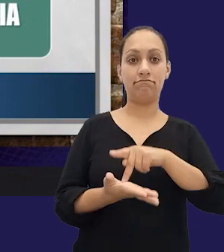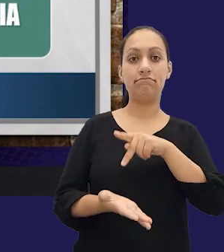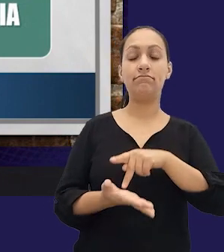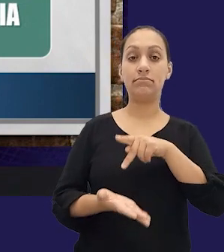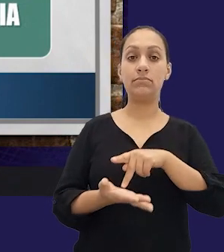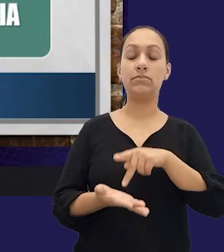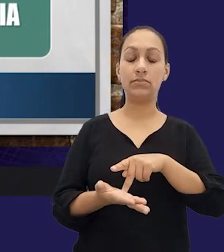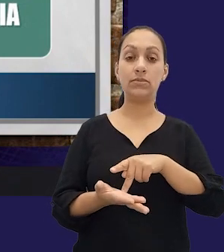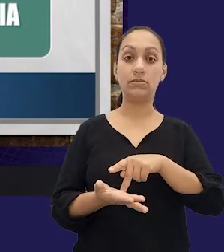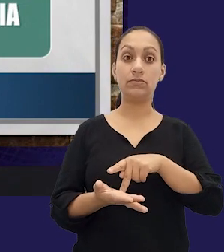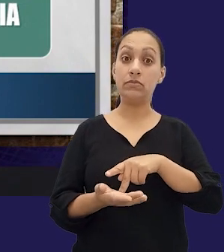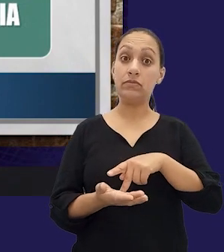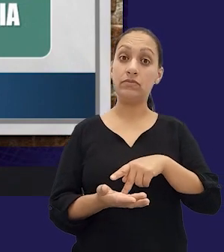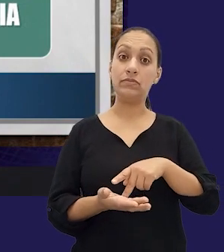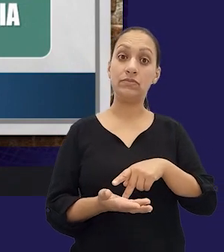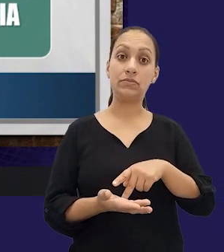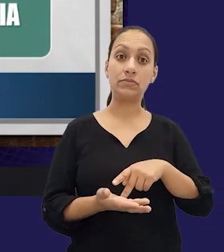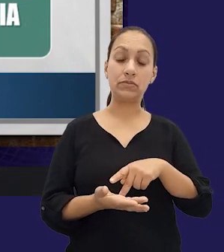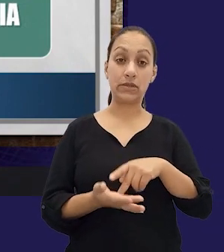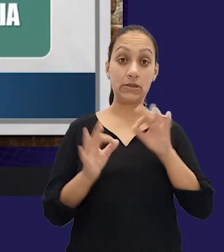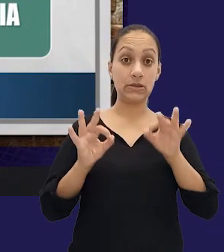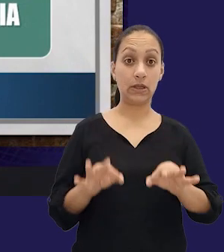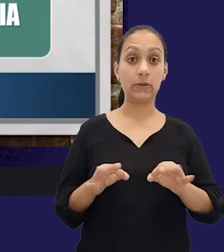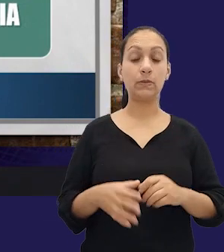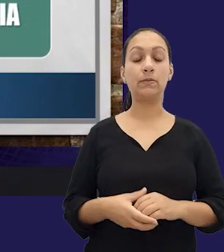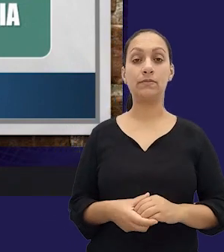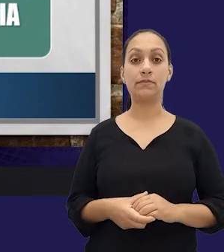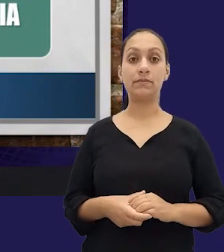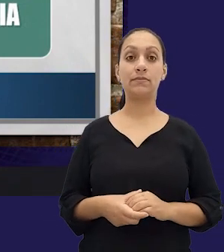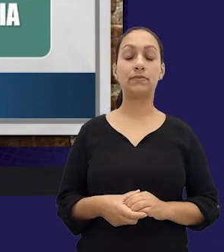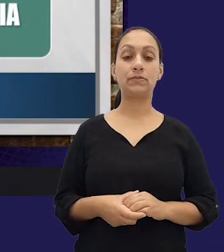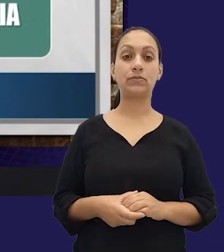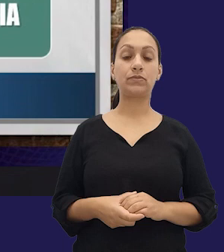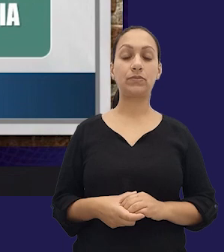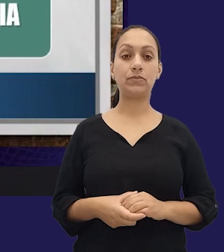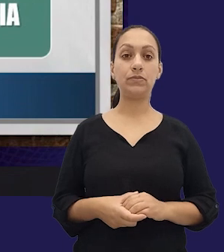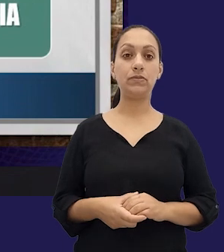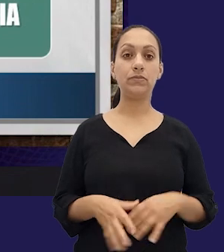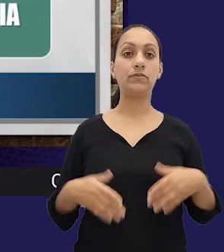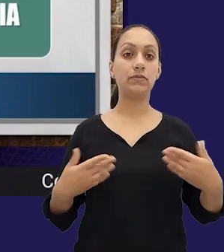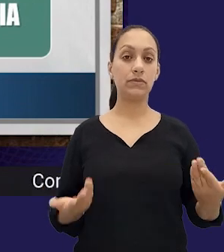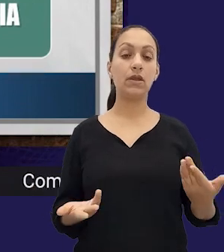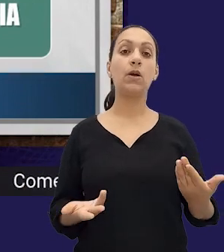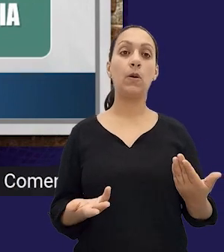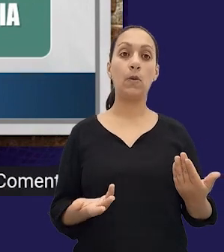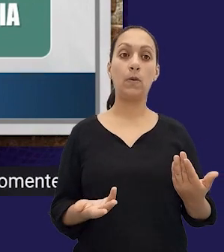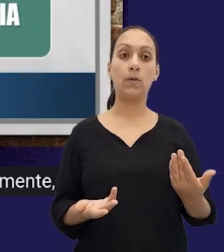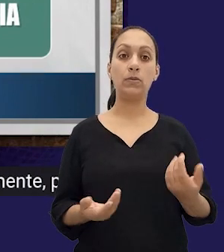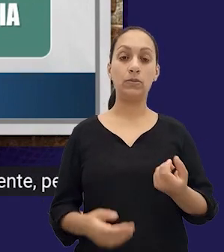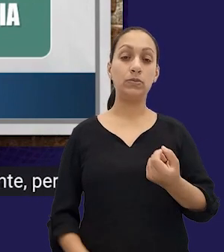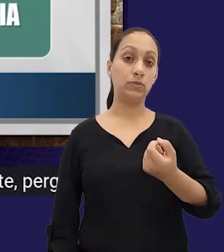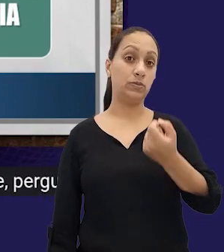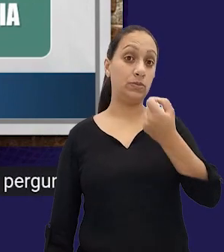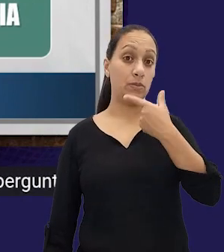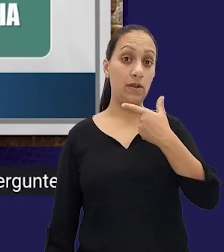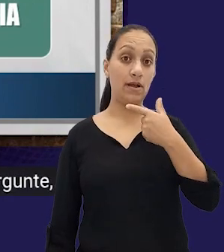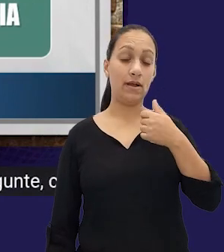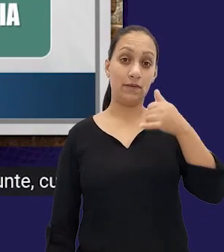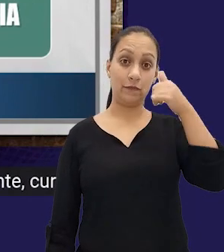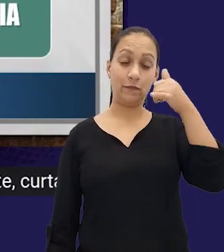é concreto e é verdadeiro, certo? Então, introdução de antimicrobianos e o